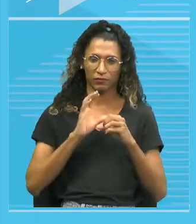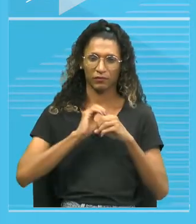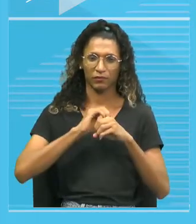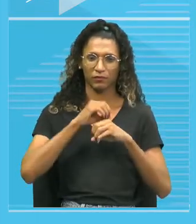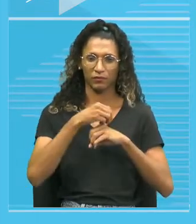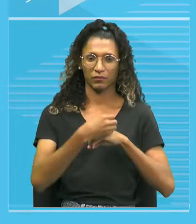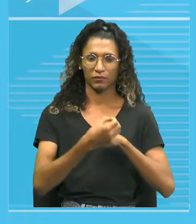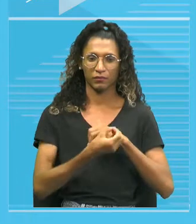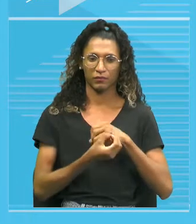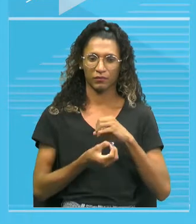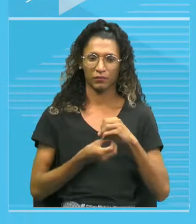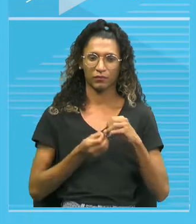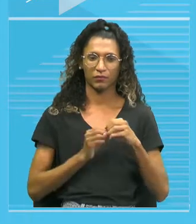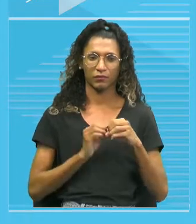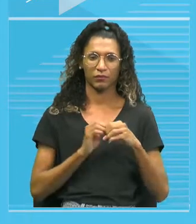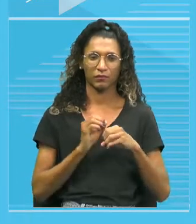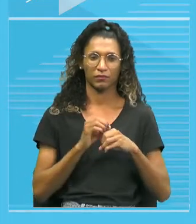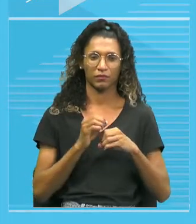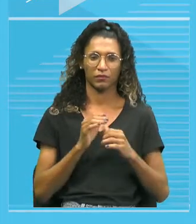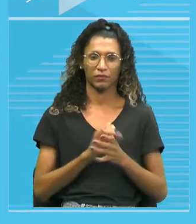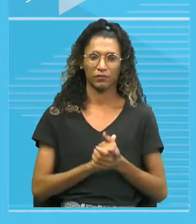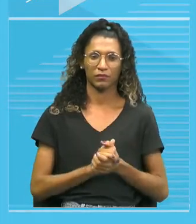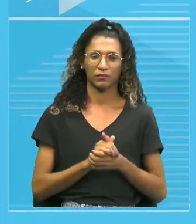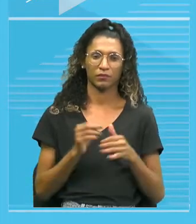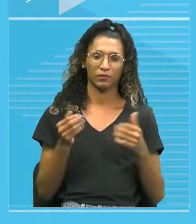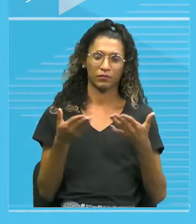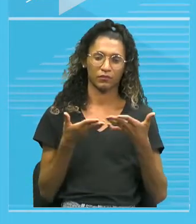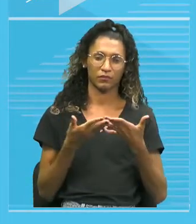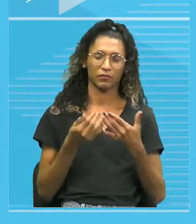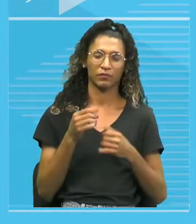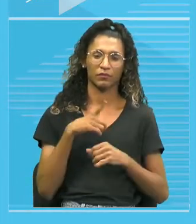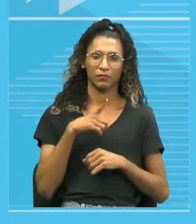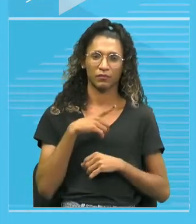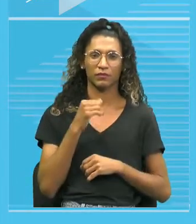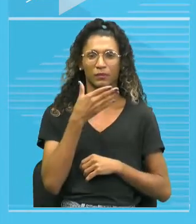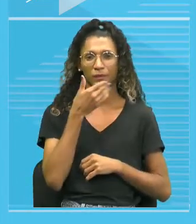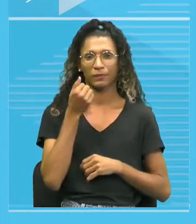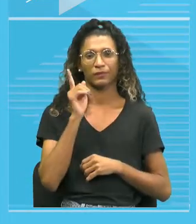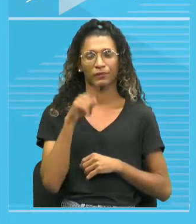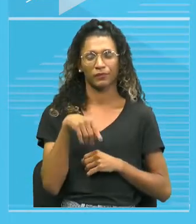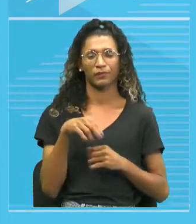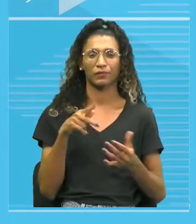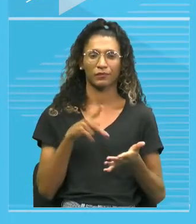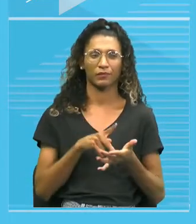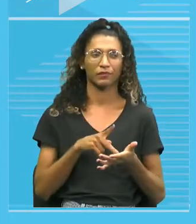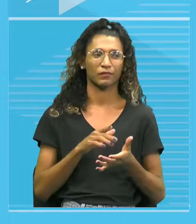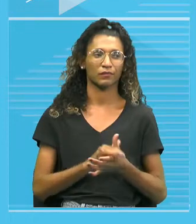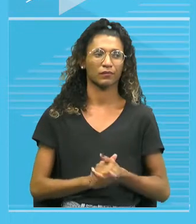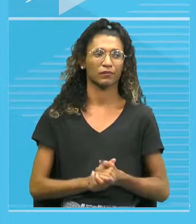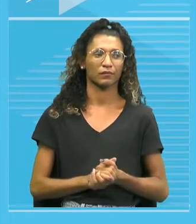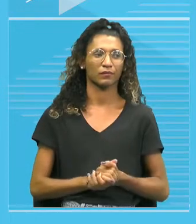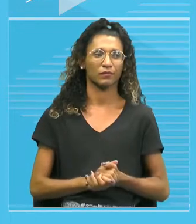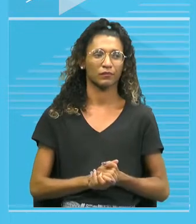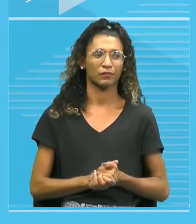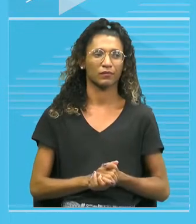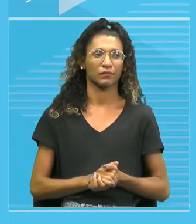melhor. Não adianta que hoje nós temos o que há de melhor. É a verdade. Tá? É a